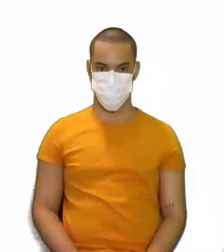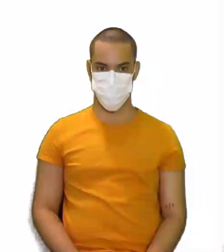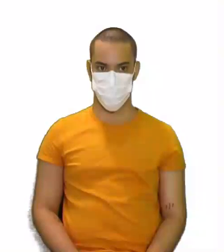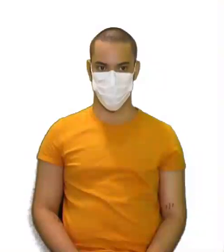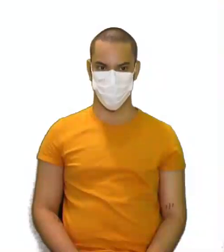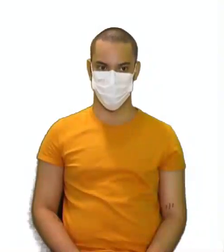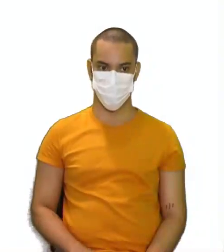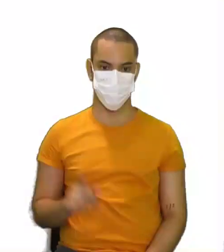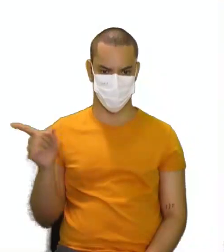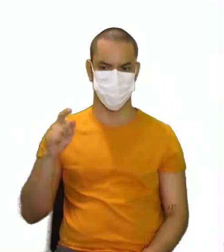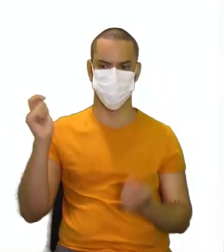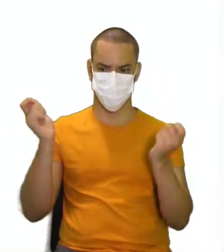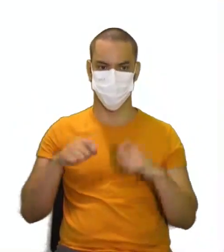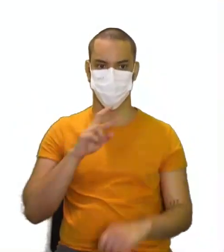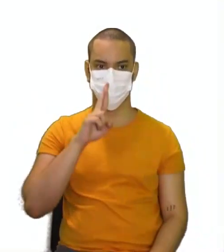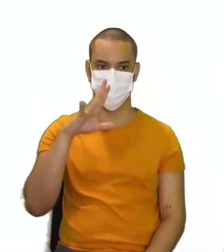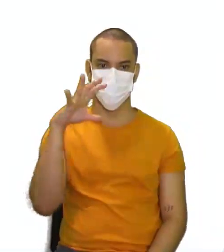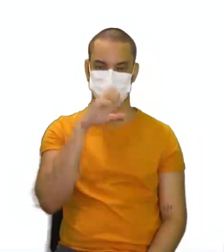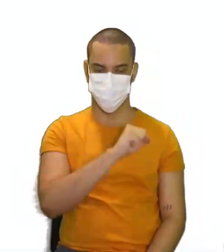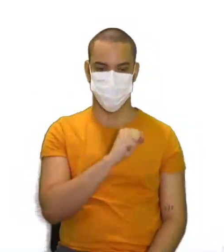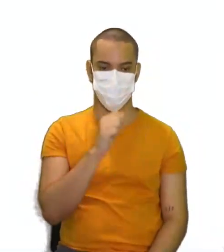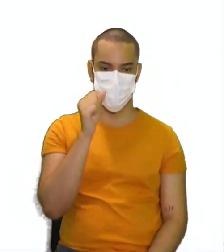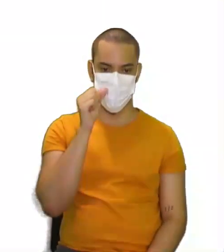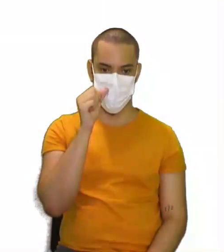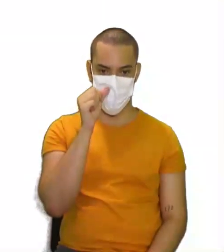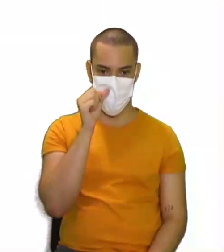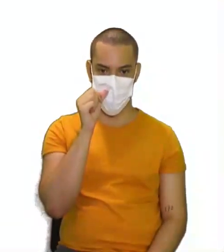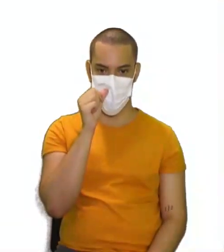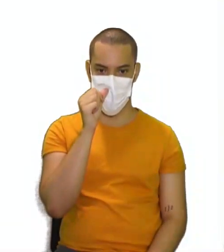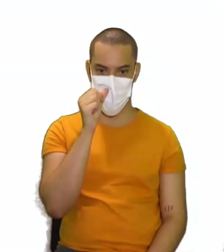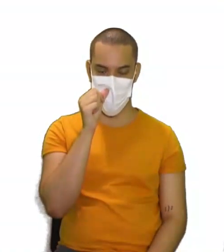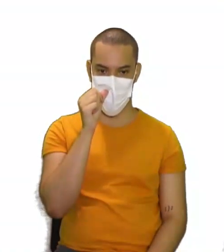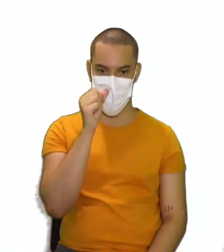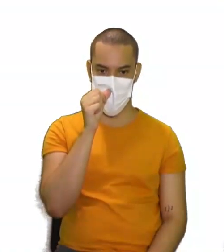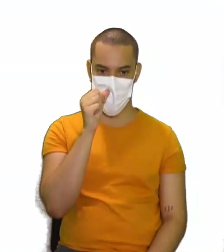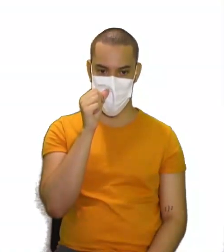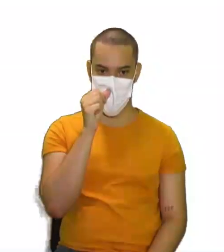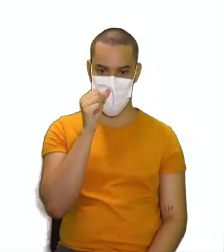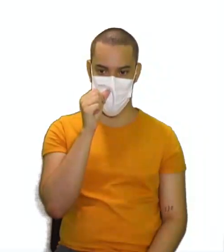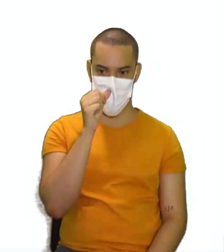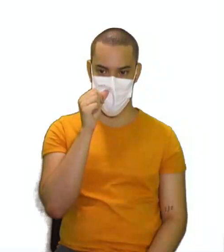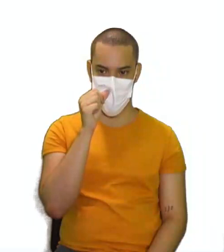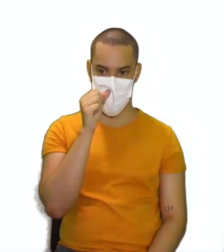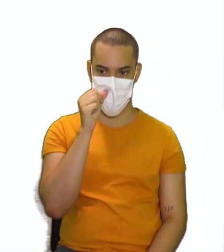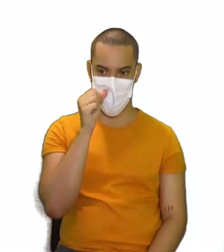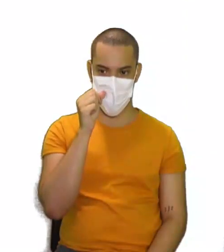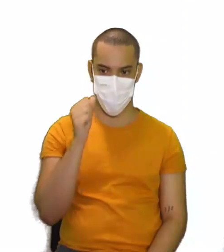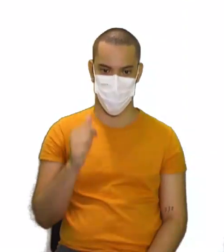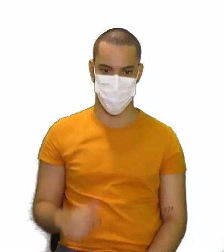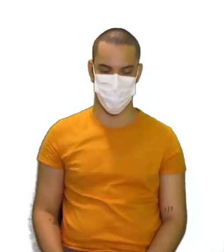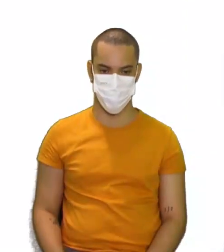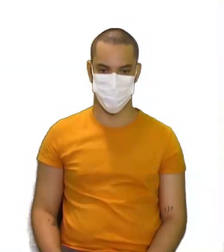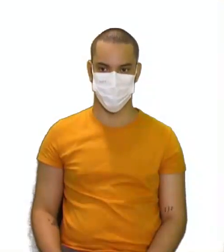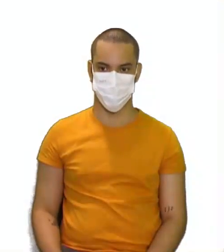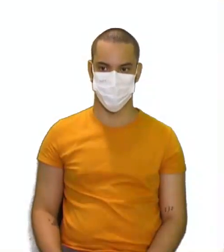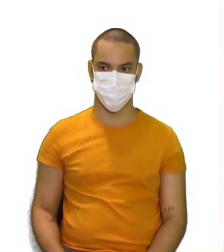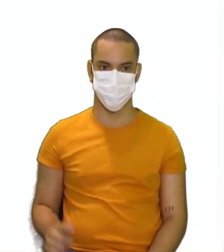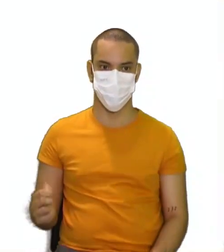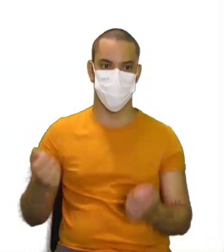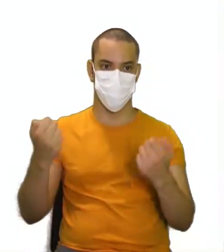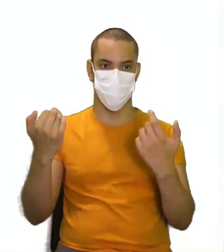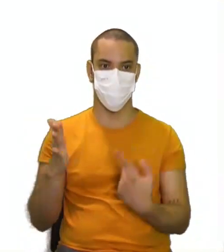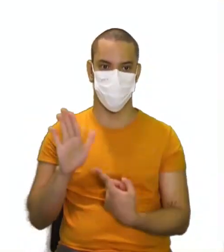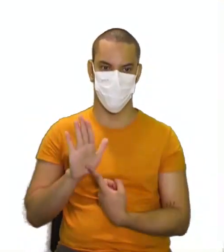Vamos logo aqui que aí dá para responder a primeira questão. Olha só. Ele está dizendo que o